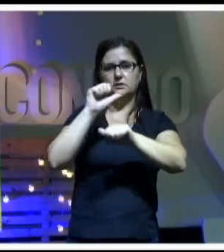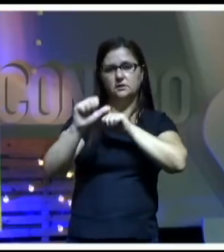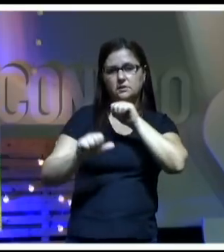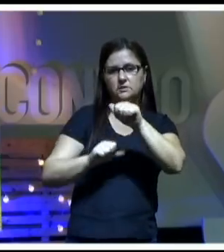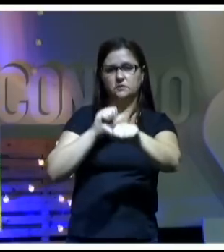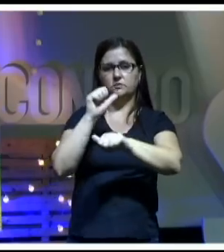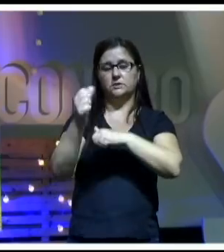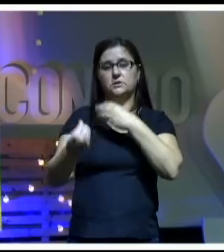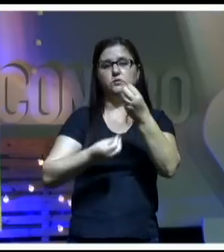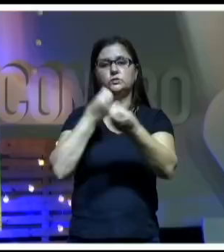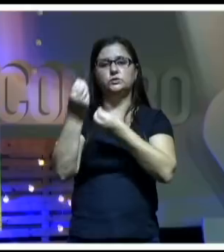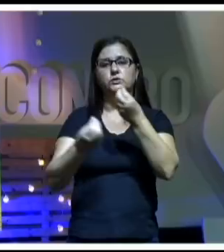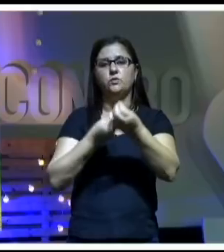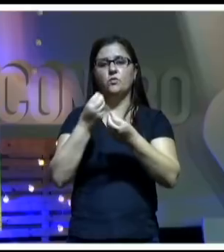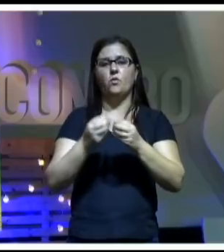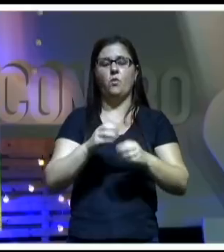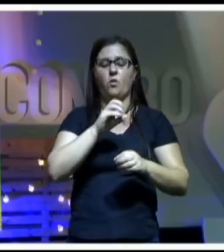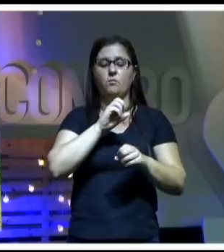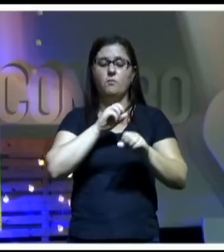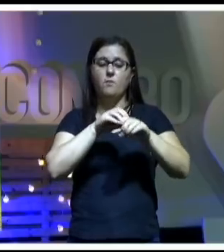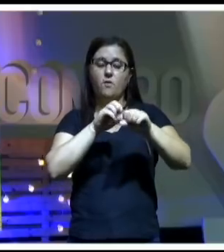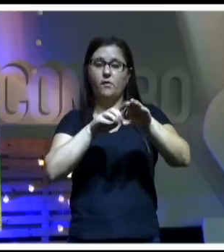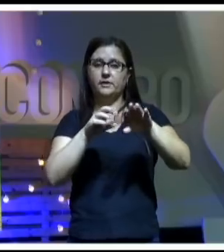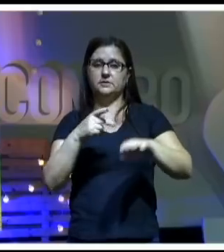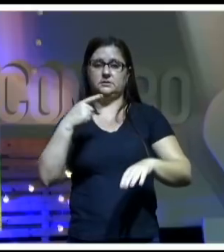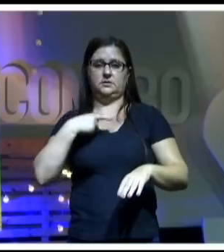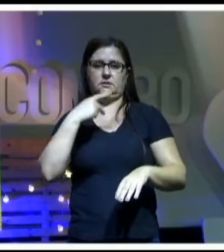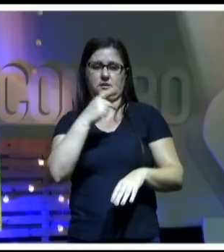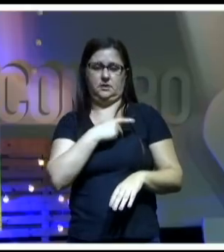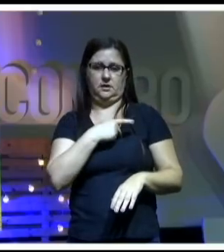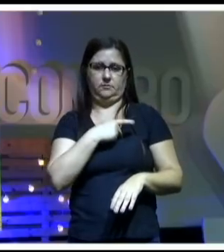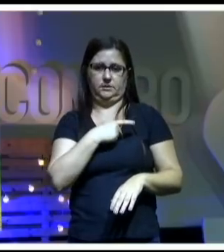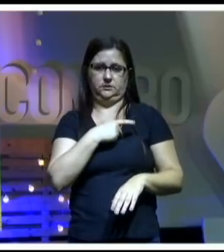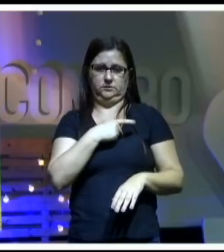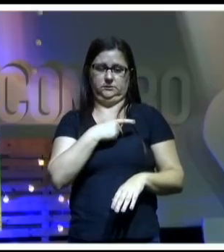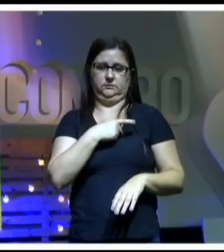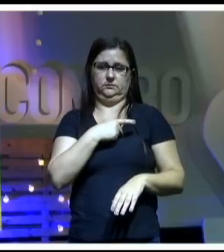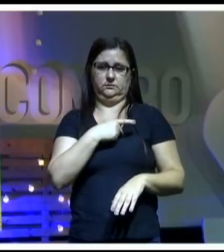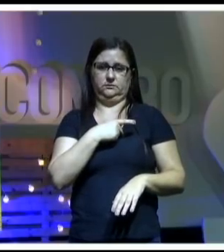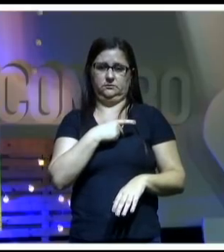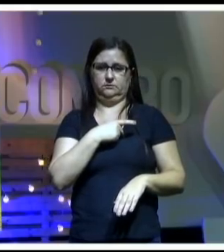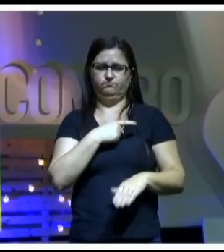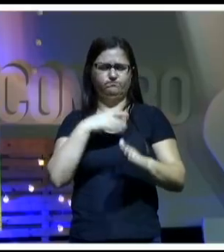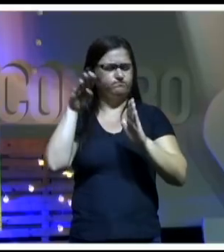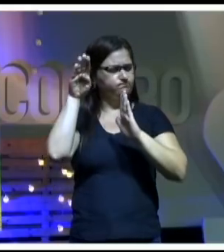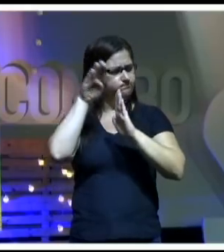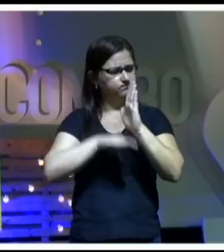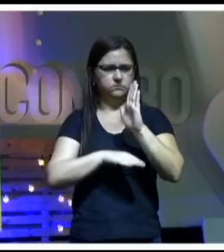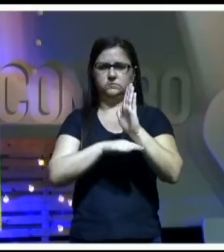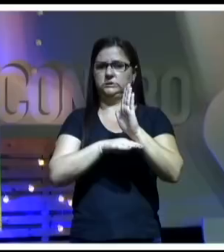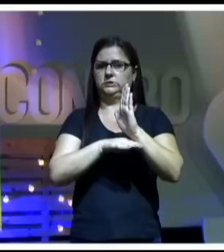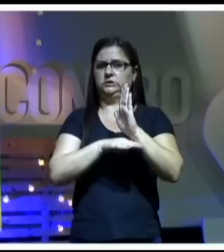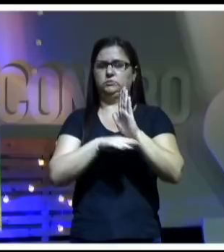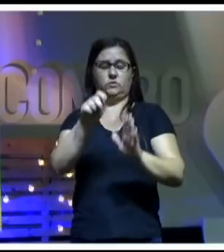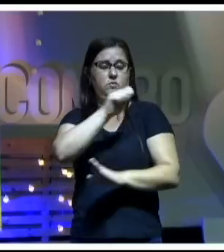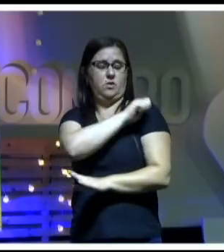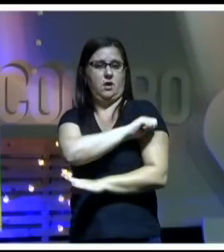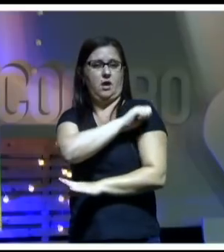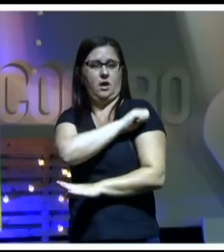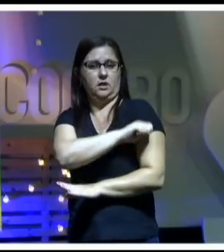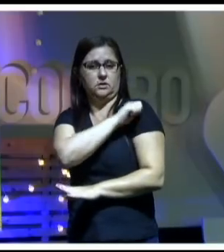formação dos pastores a uma diminuição drástica do número de alunos